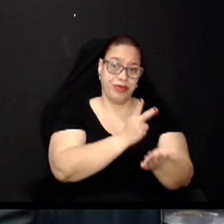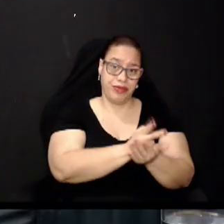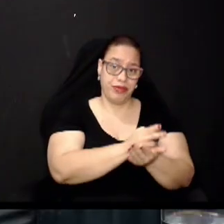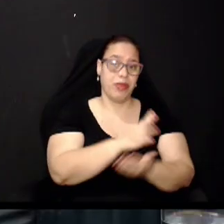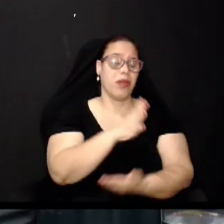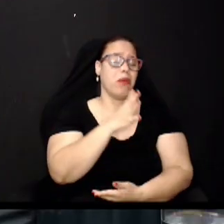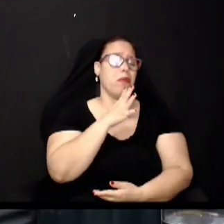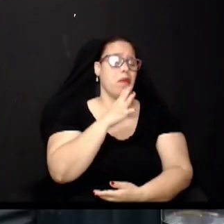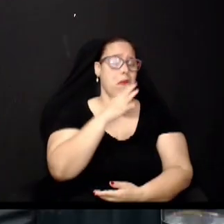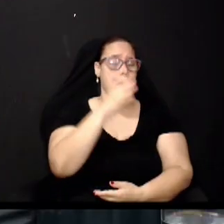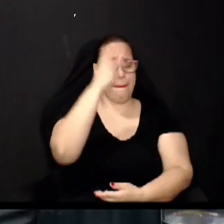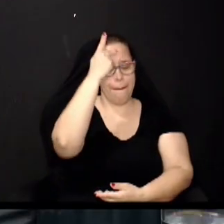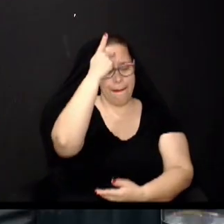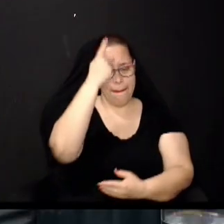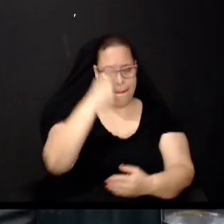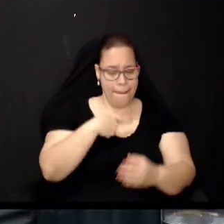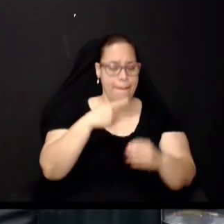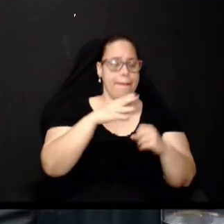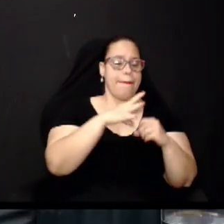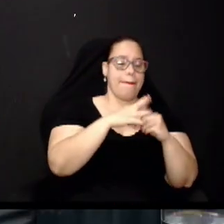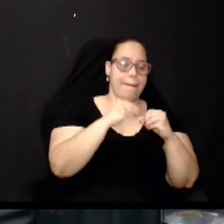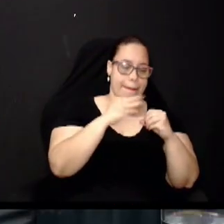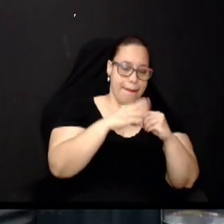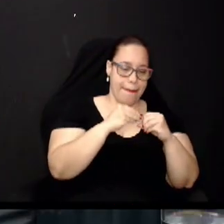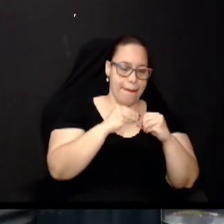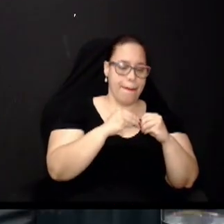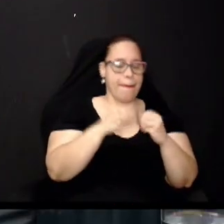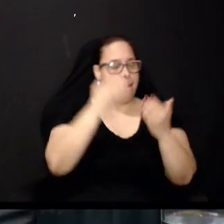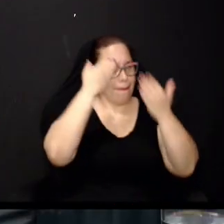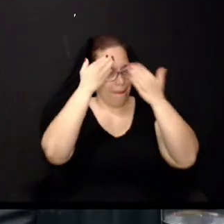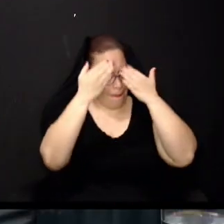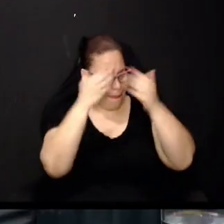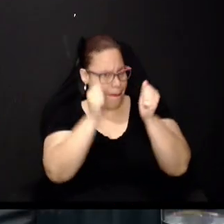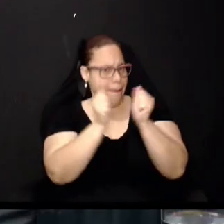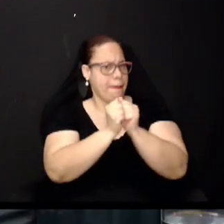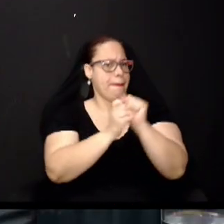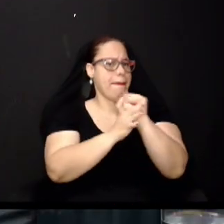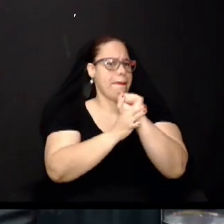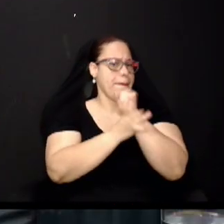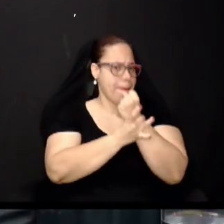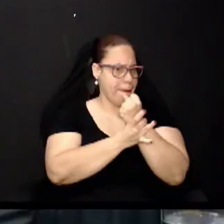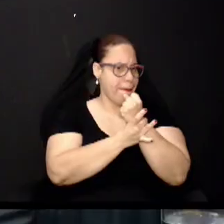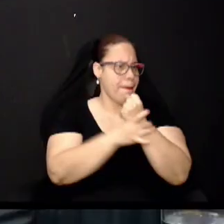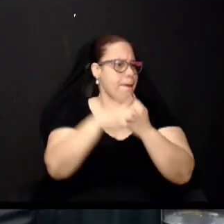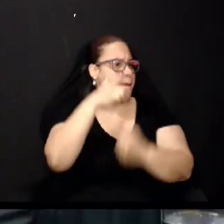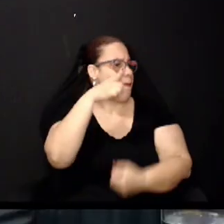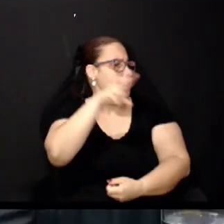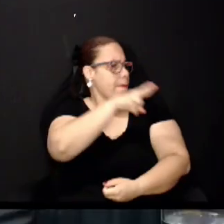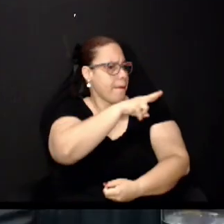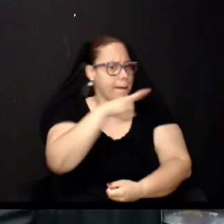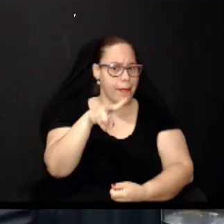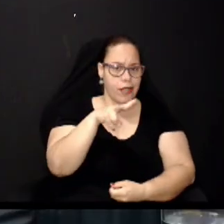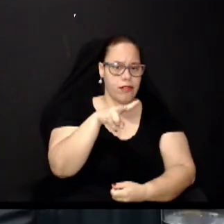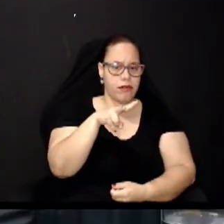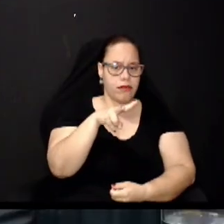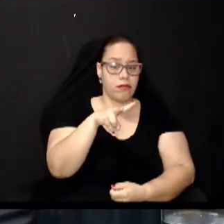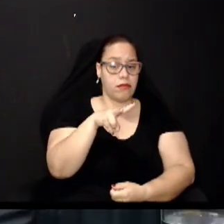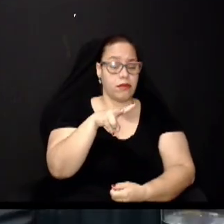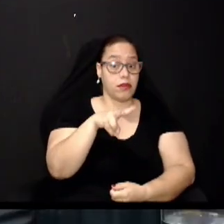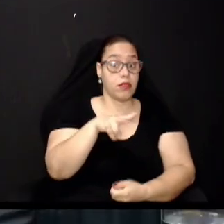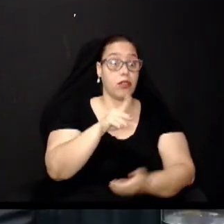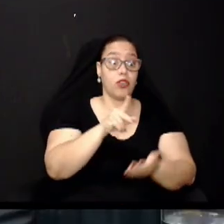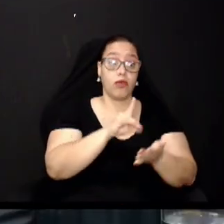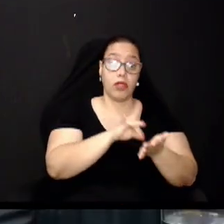autoconhecimento, um processo de psicoterapia garante que você consiga olhar para isso de uma maneira mais real,